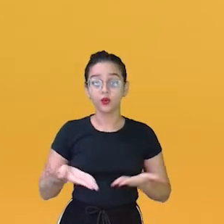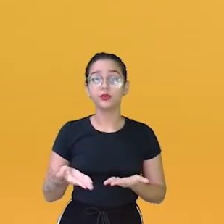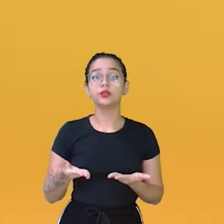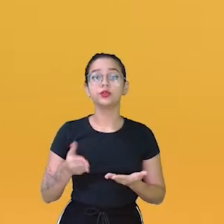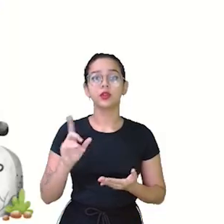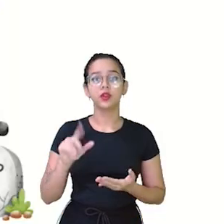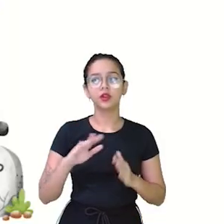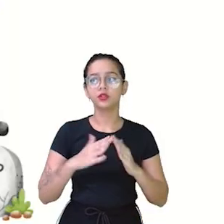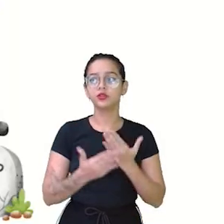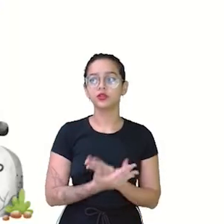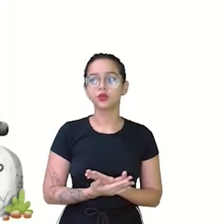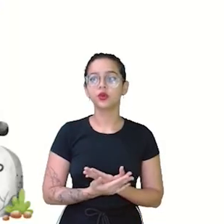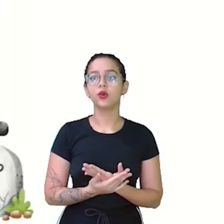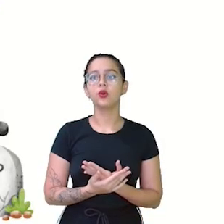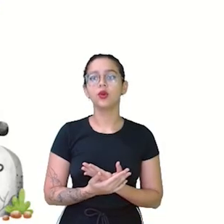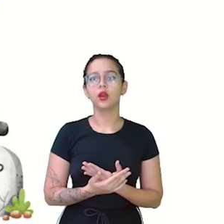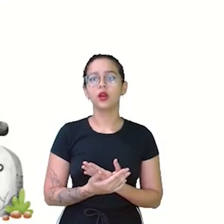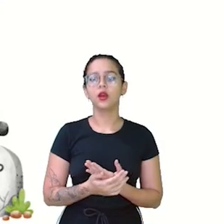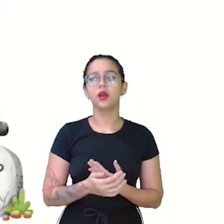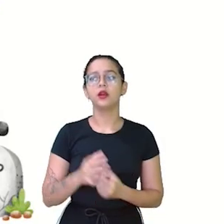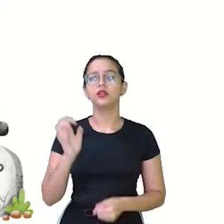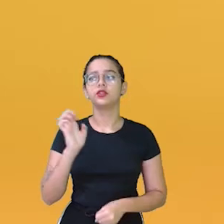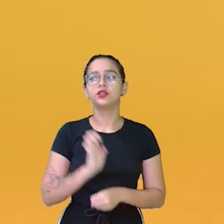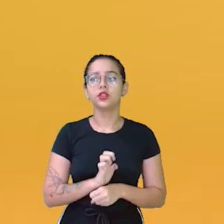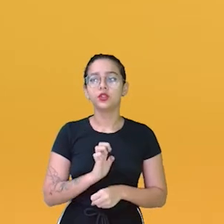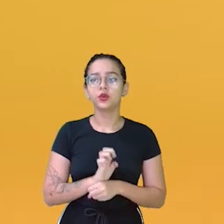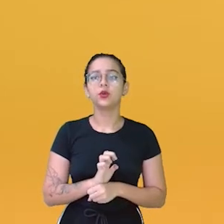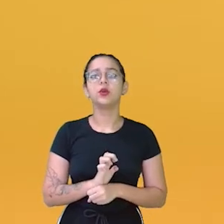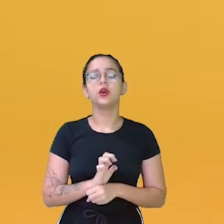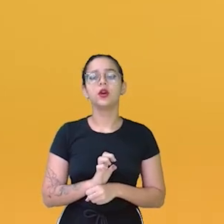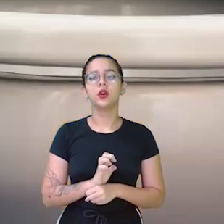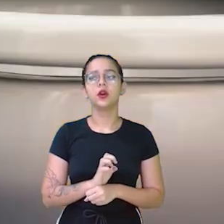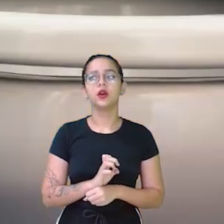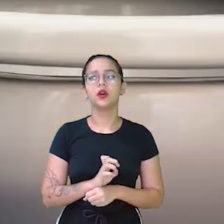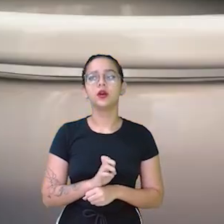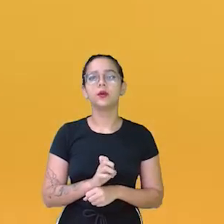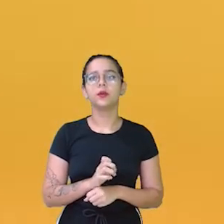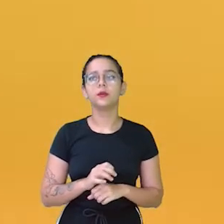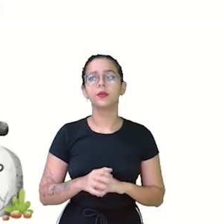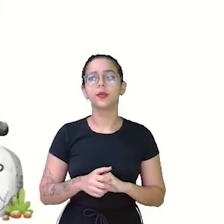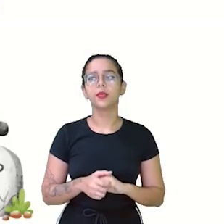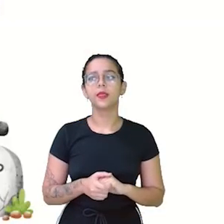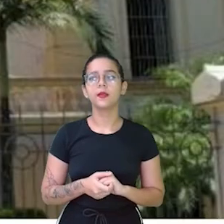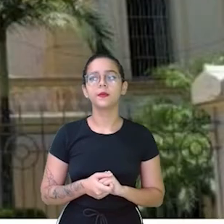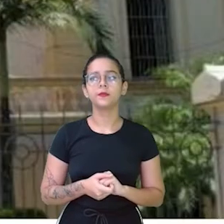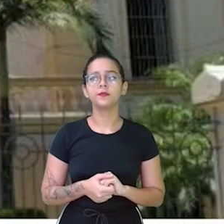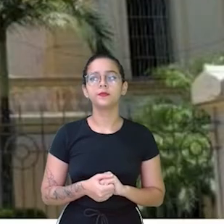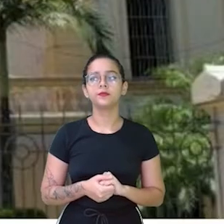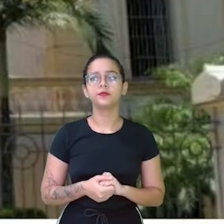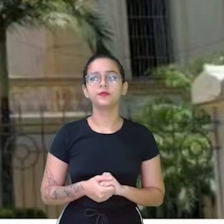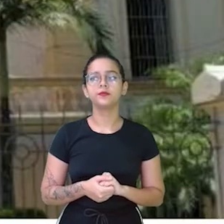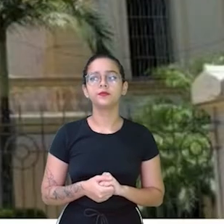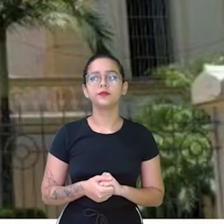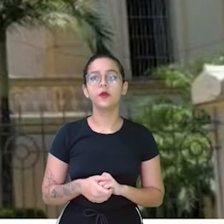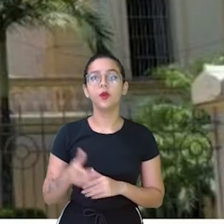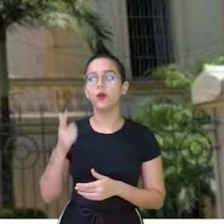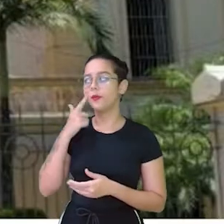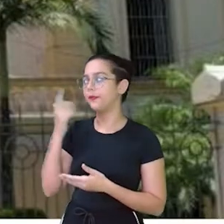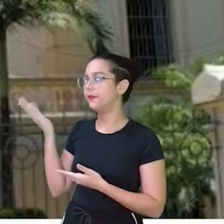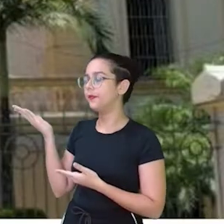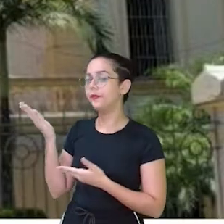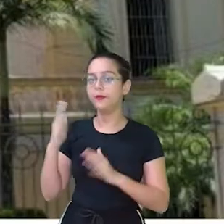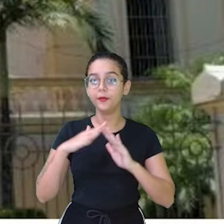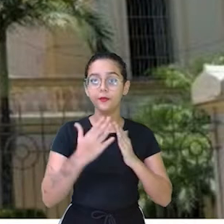é a escola estadual, né? Deixa eu ver se passa aqui a escola. Essa escola